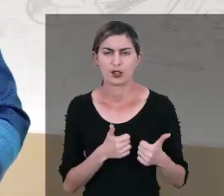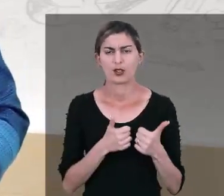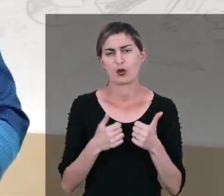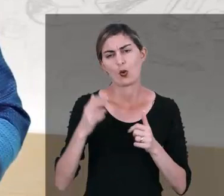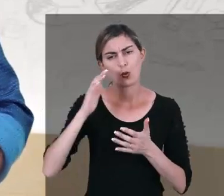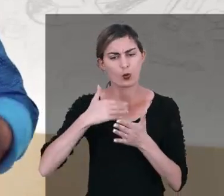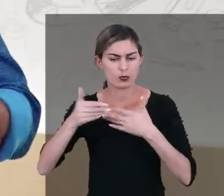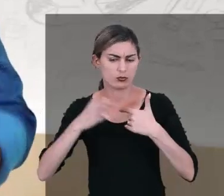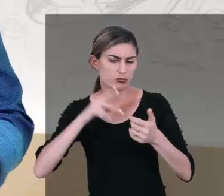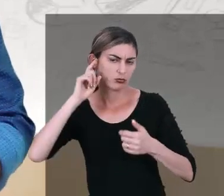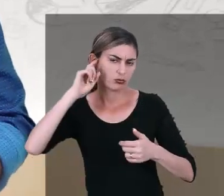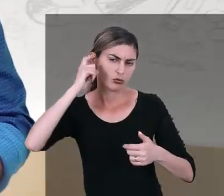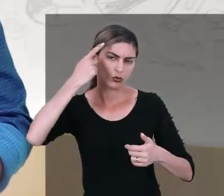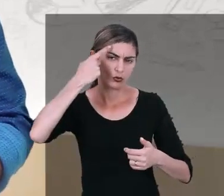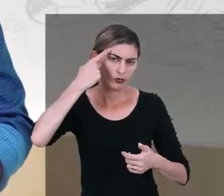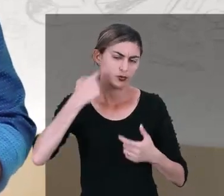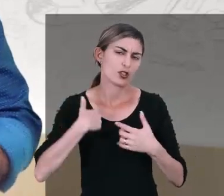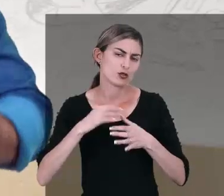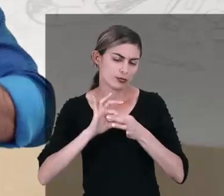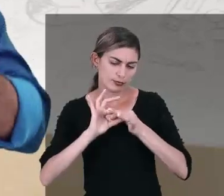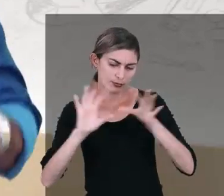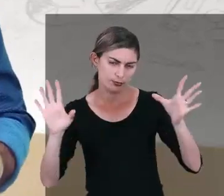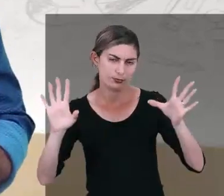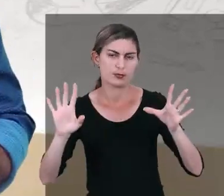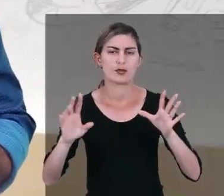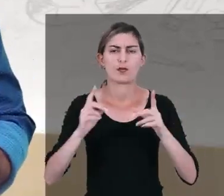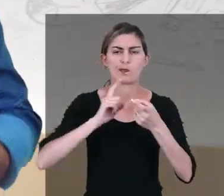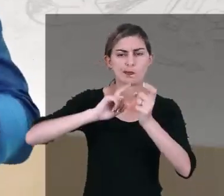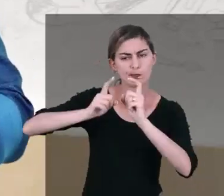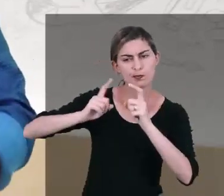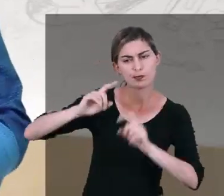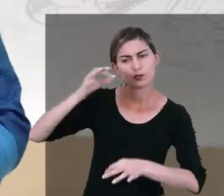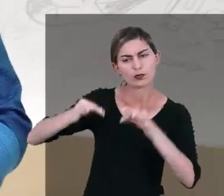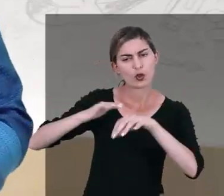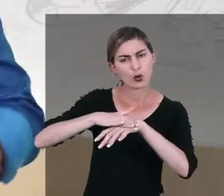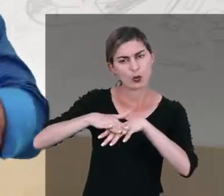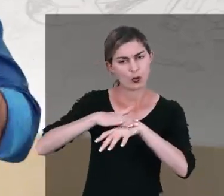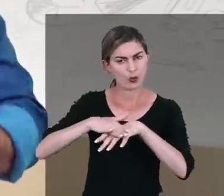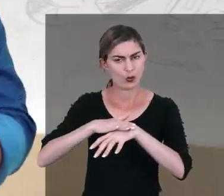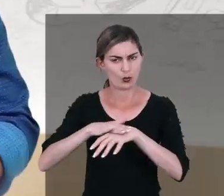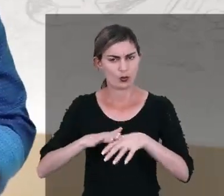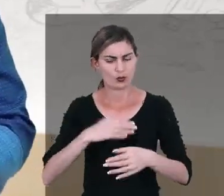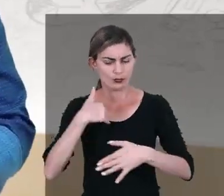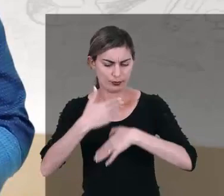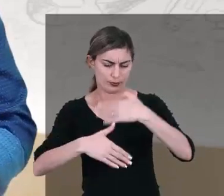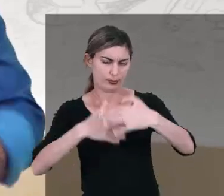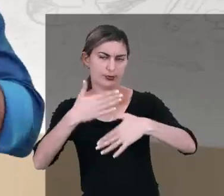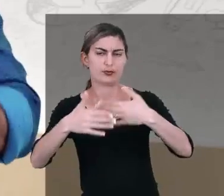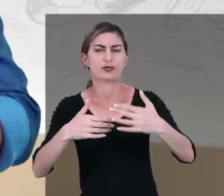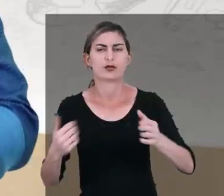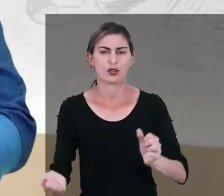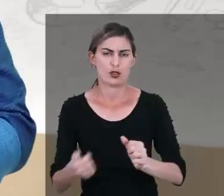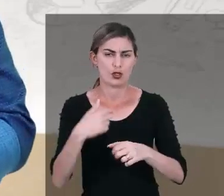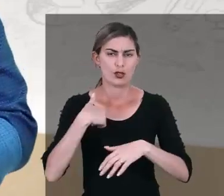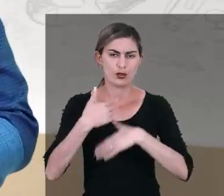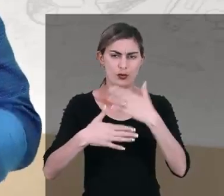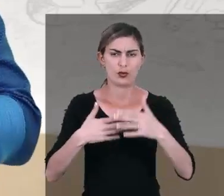Quaisquer dúvidas, nós estamos à disposição. Discutam nos fóruns, vamos conversando, vamos nos desenvolvendo e vamos